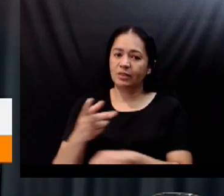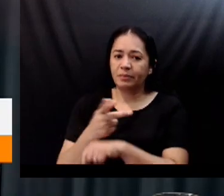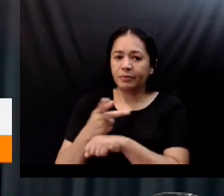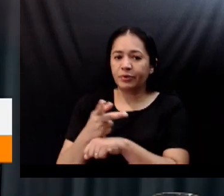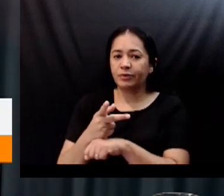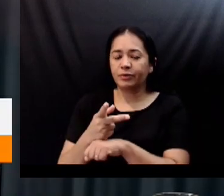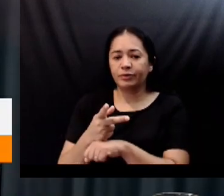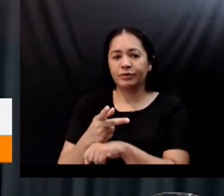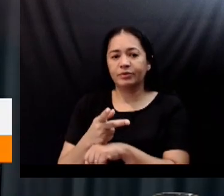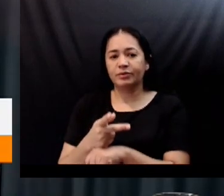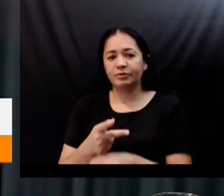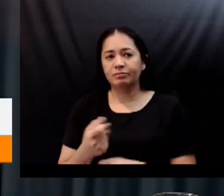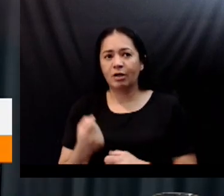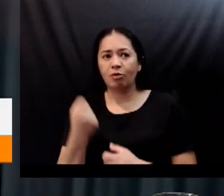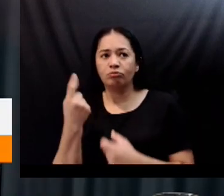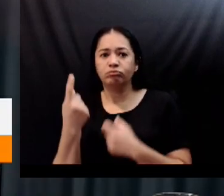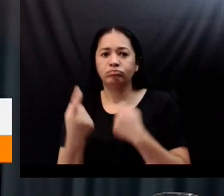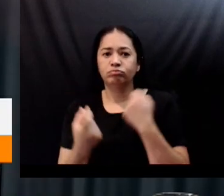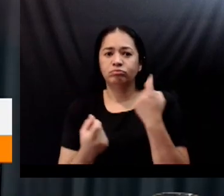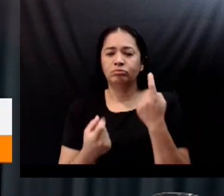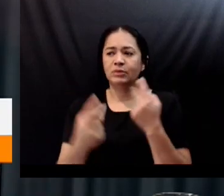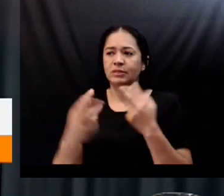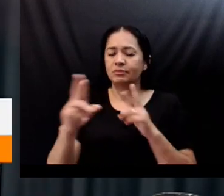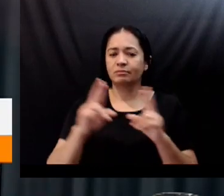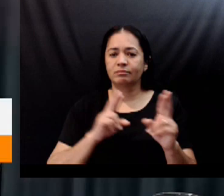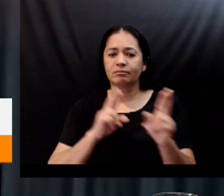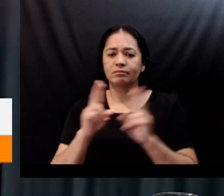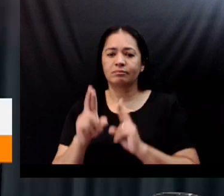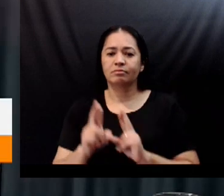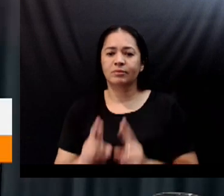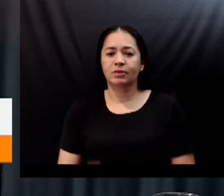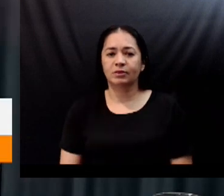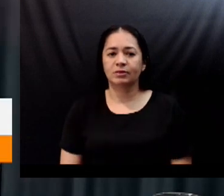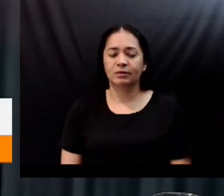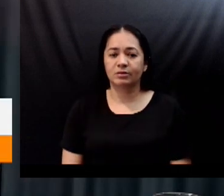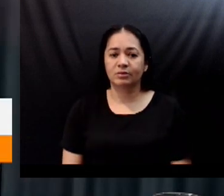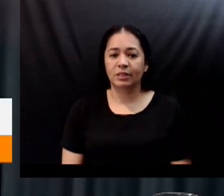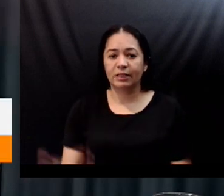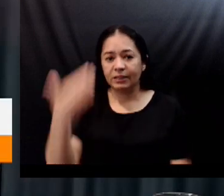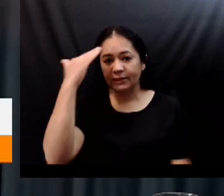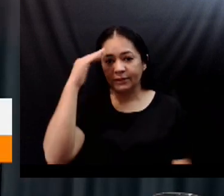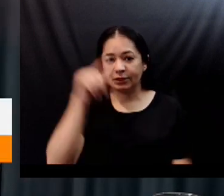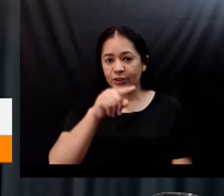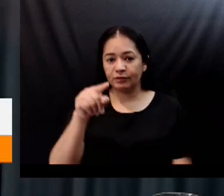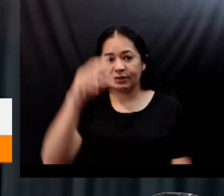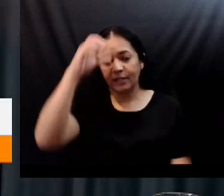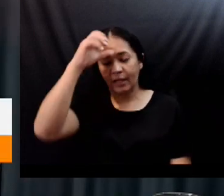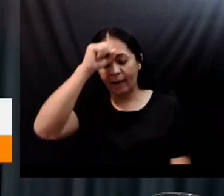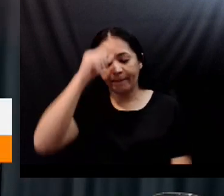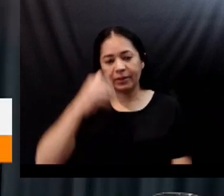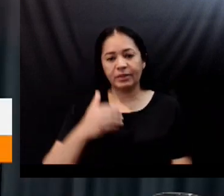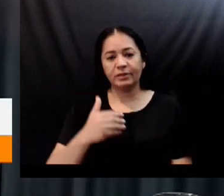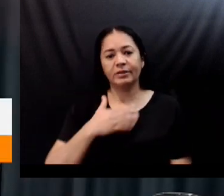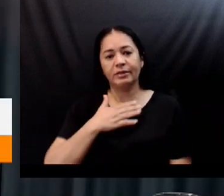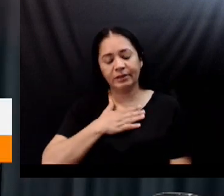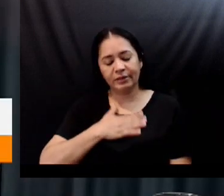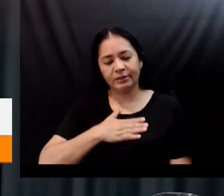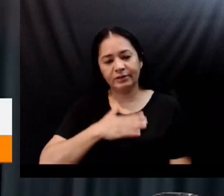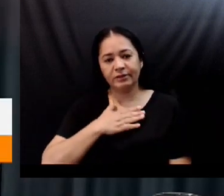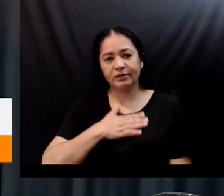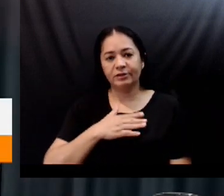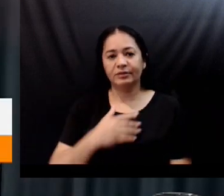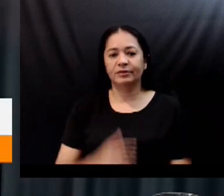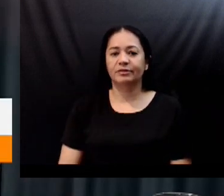algumas respostas assim, e entender que você está aprendendo a descansar. A gente não quer te gerar